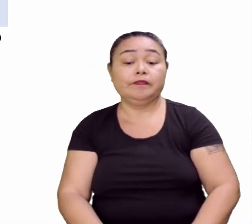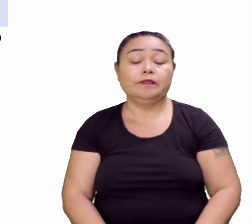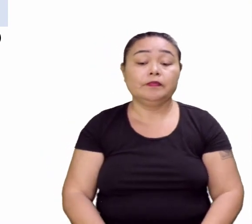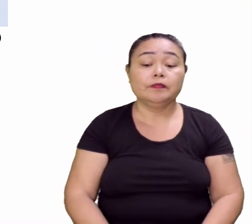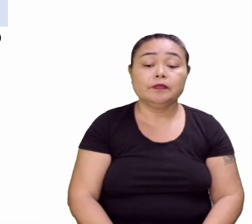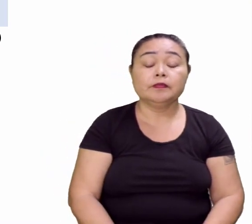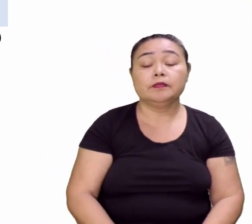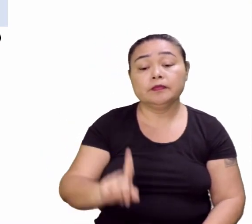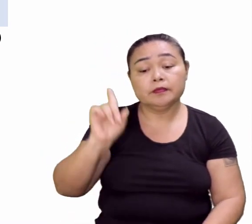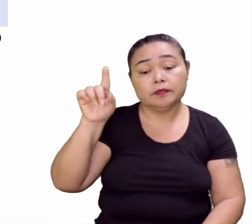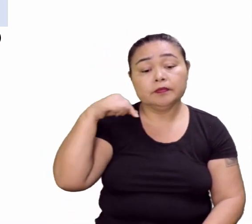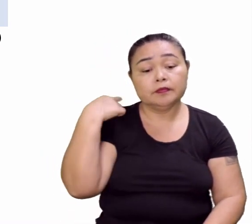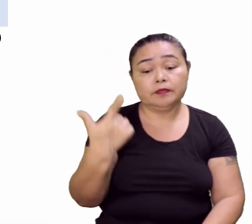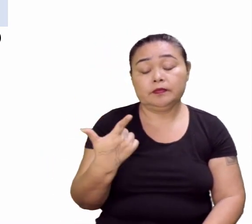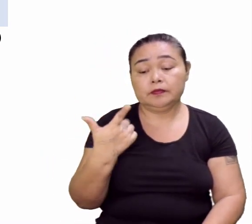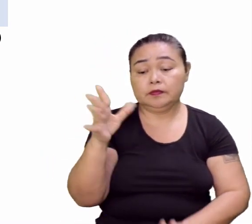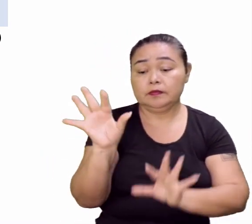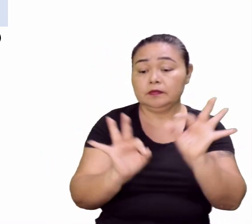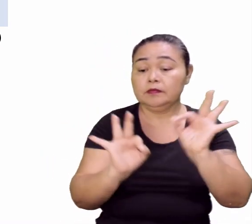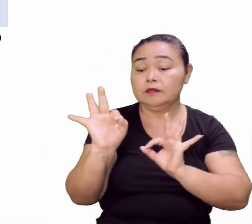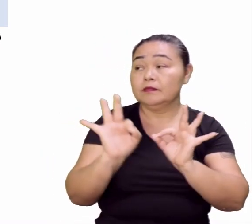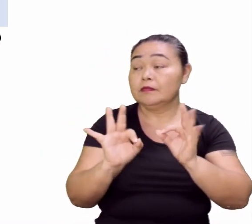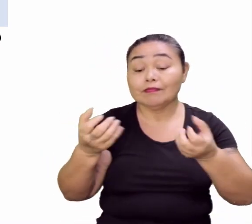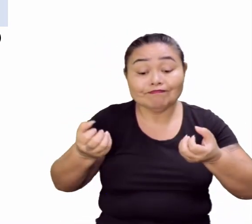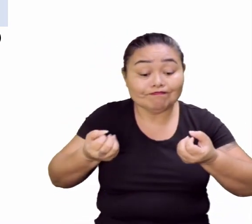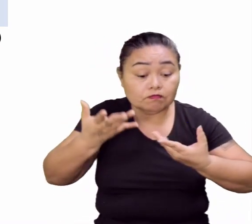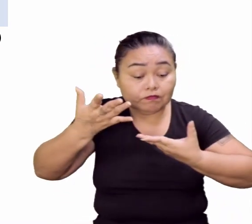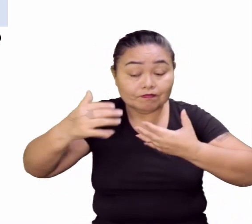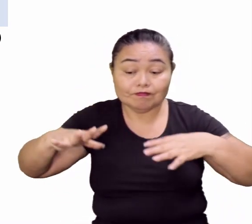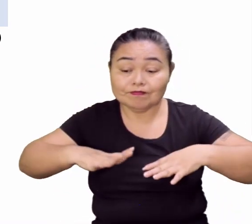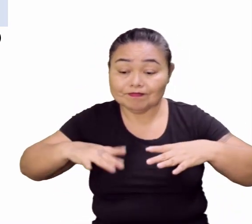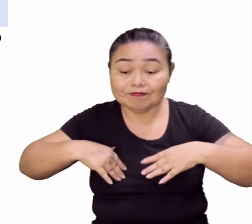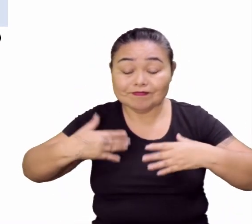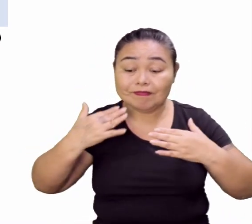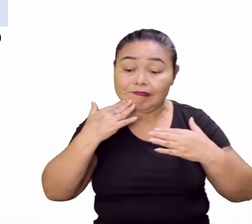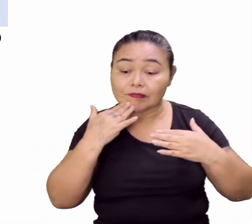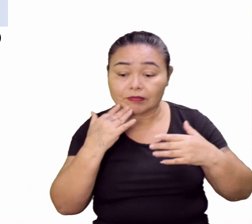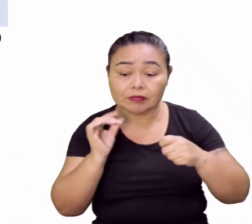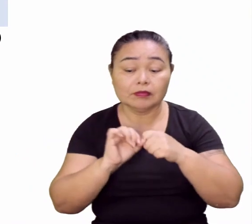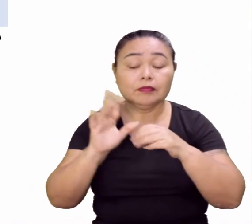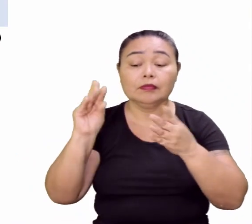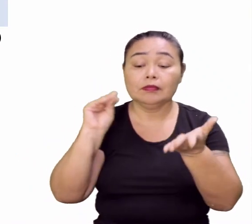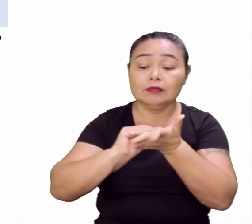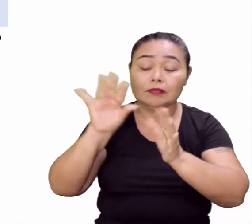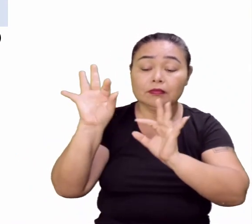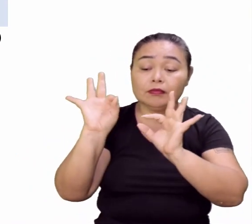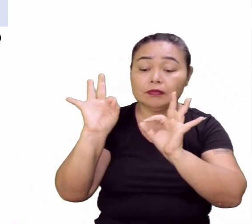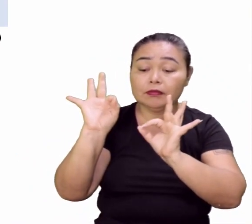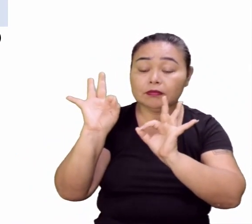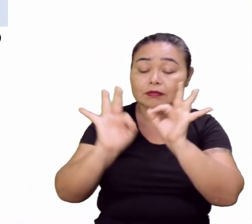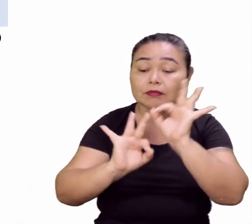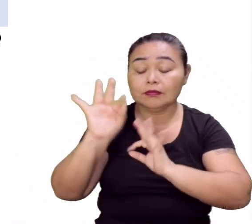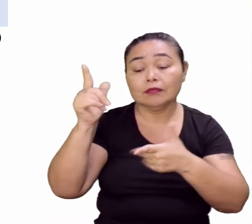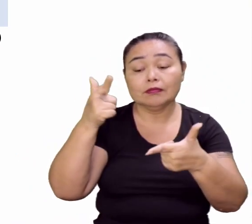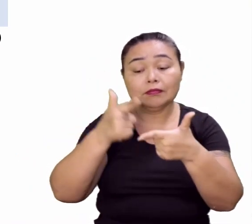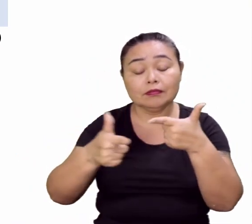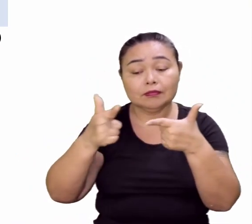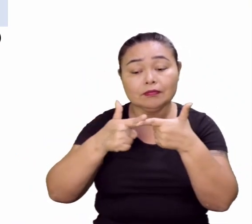drásticas. Que são as formações das cidades espontâneas, né? Espontâneas, desestruturadas, Exatamente. Problemas